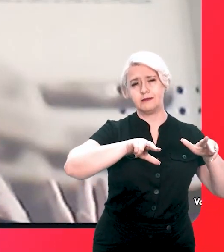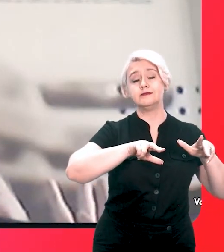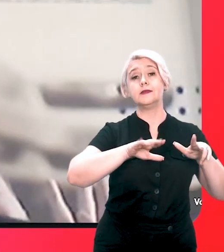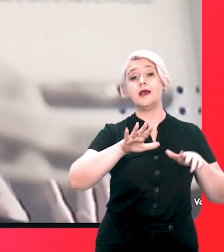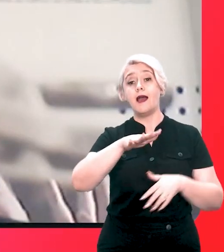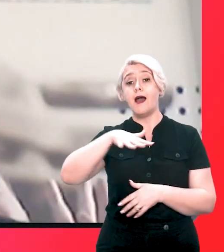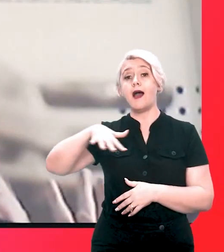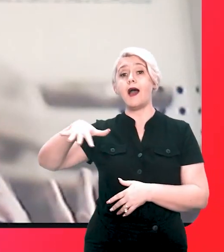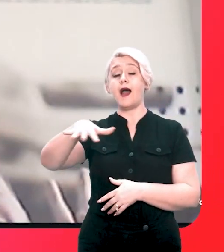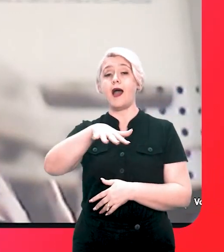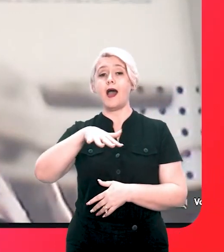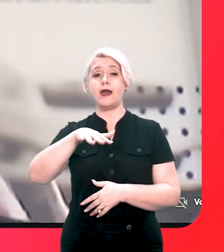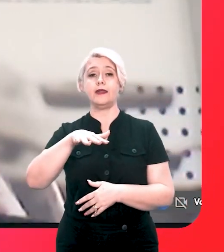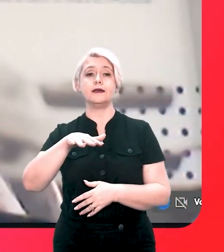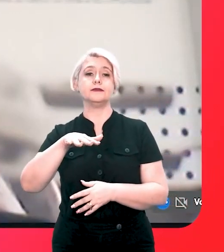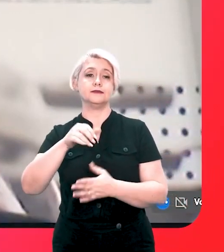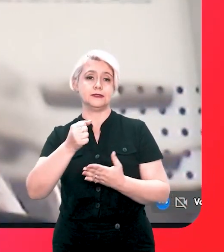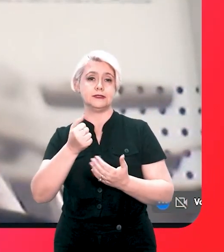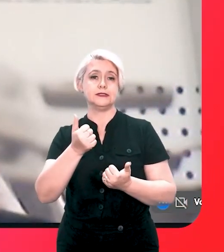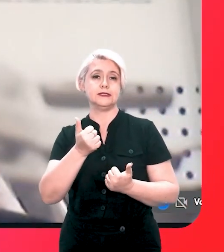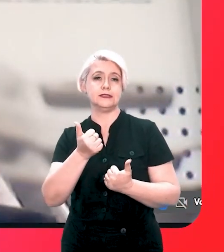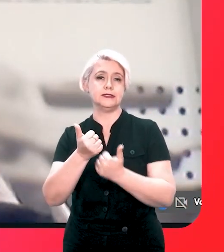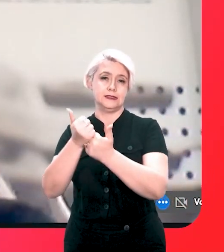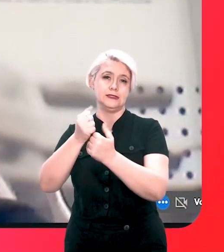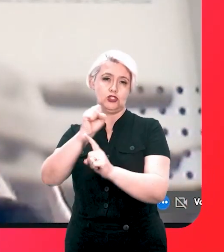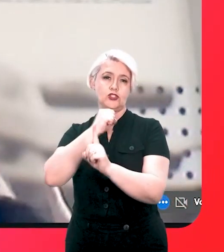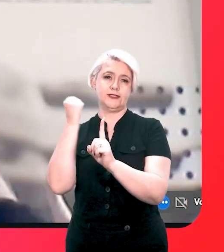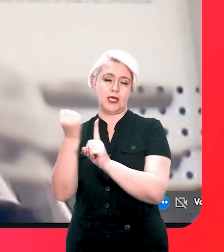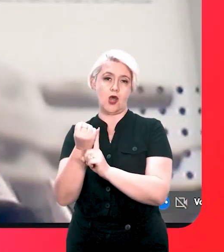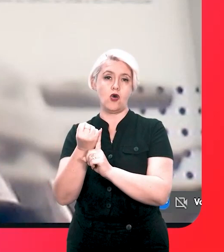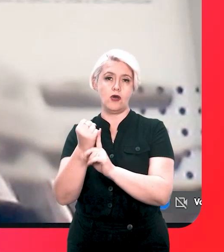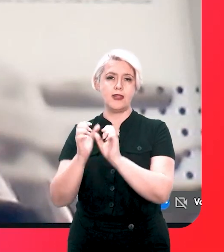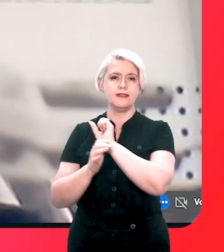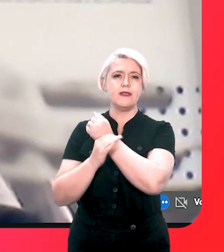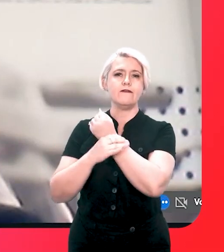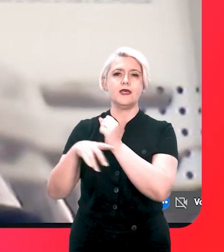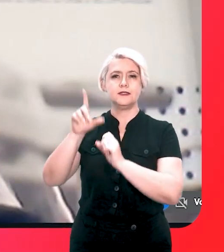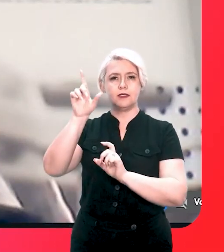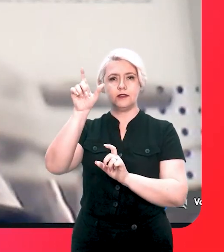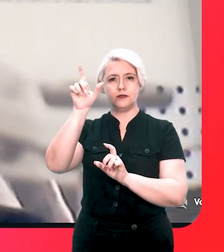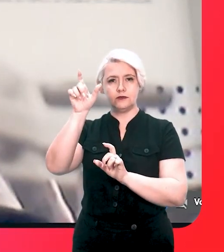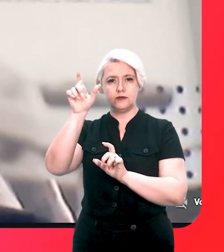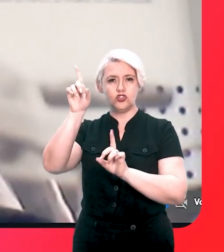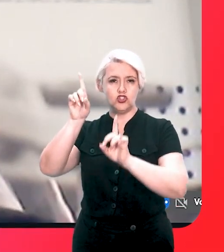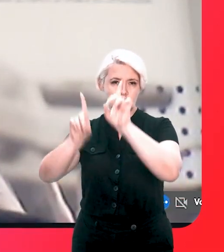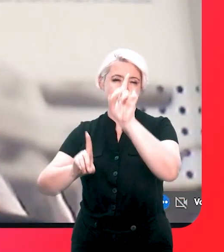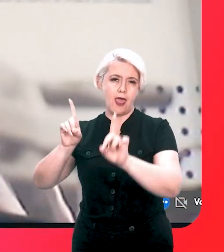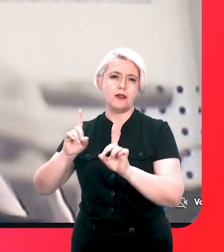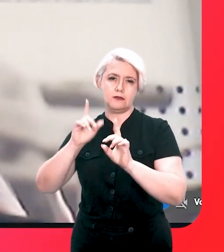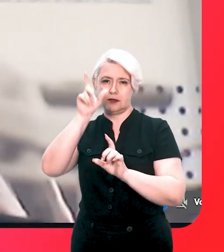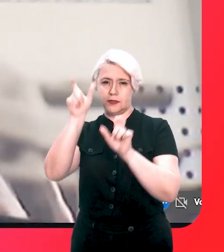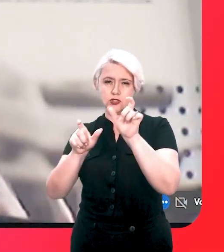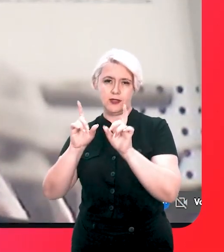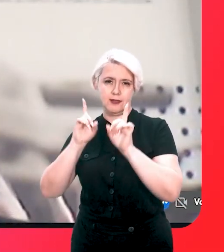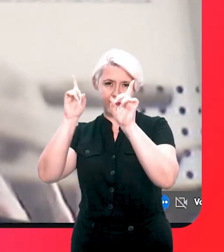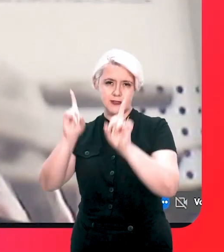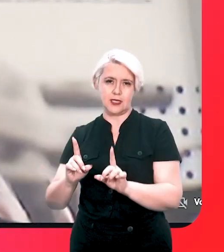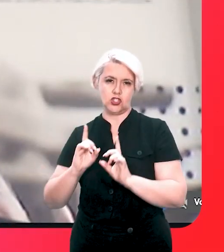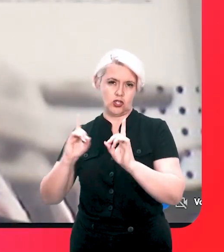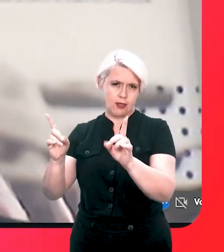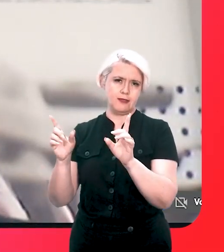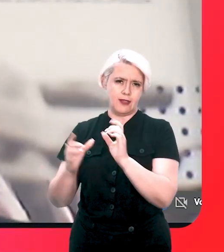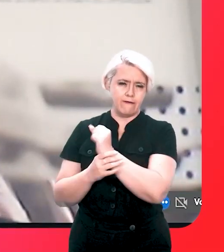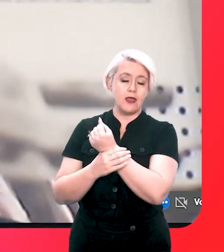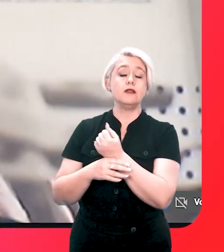né, que a gente chama de futebol, e aí vai tantas modalidades esportivas que são possíveis.